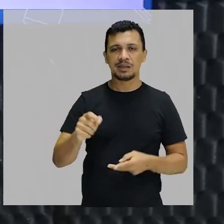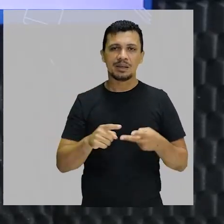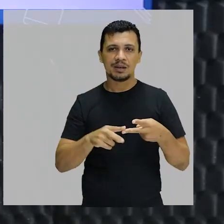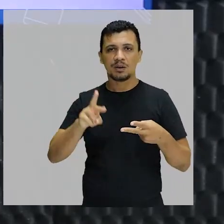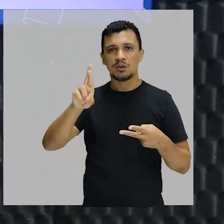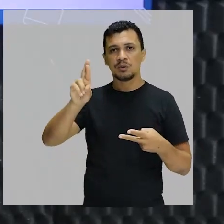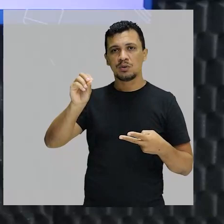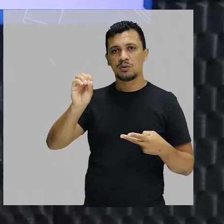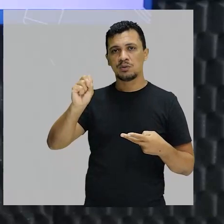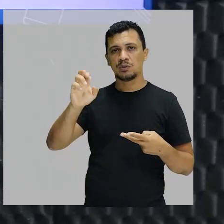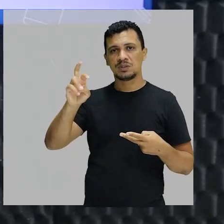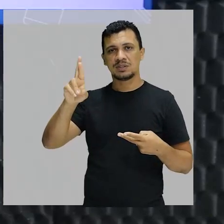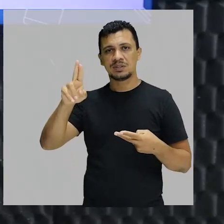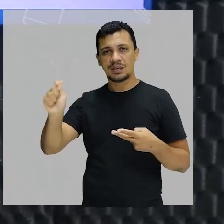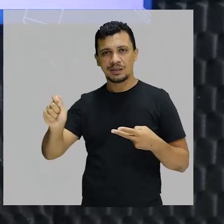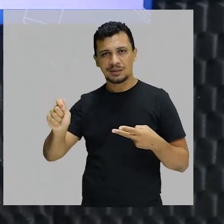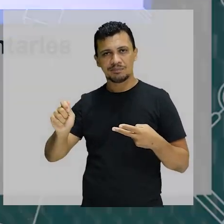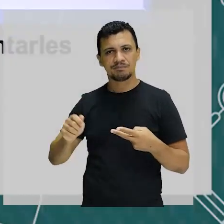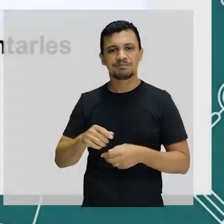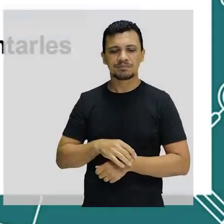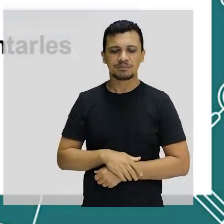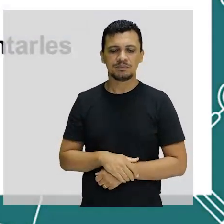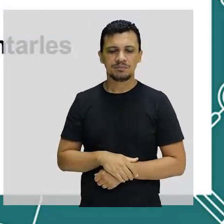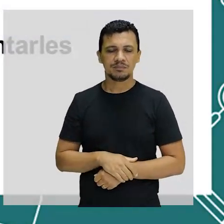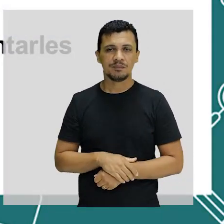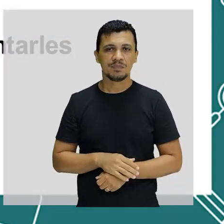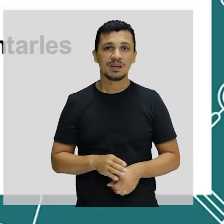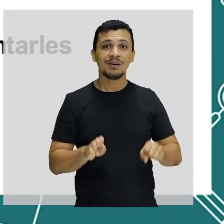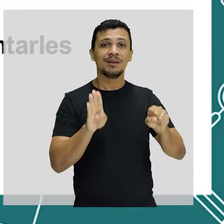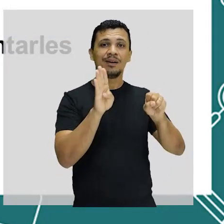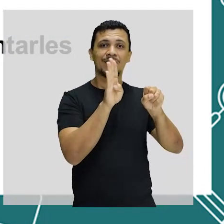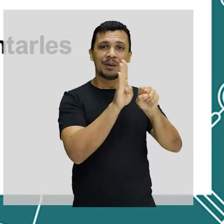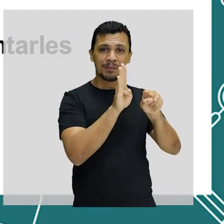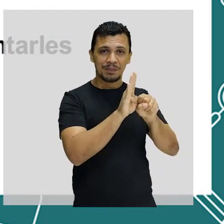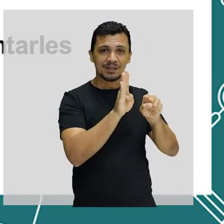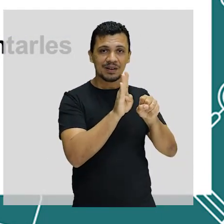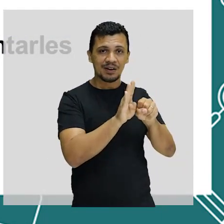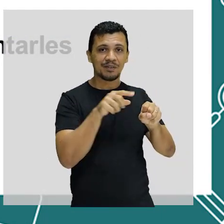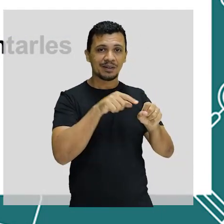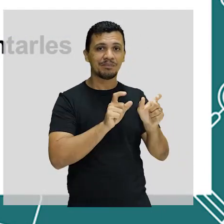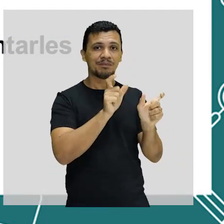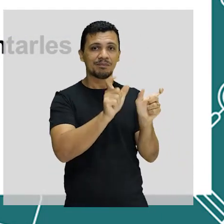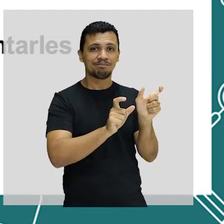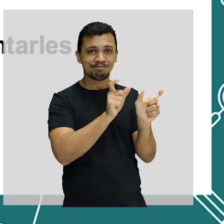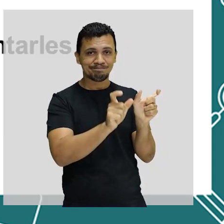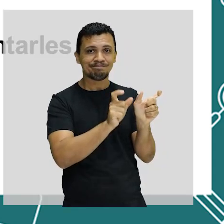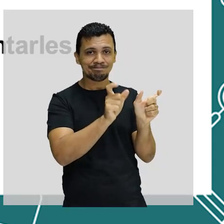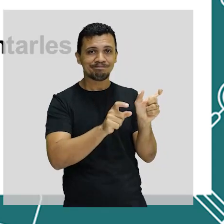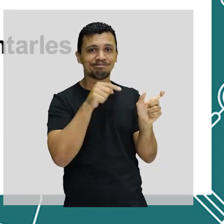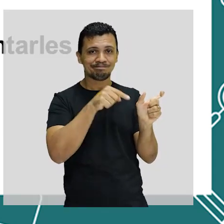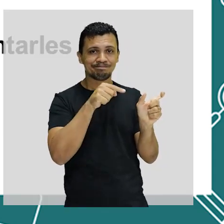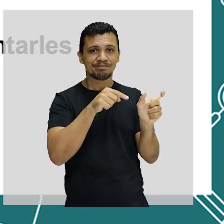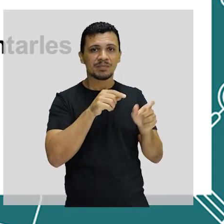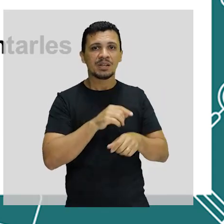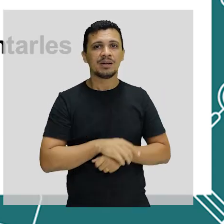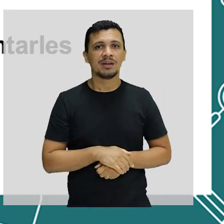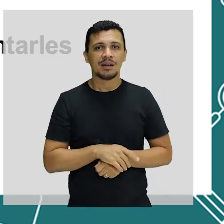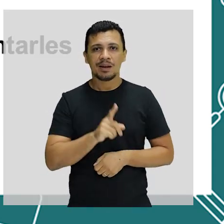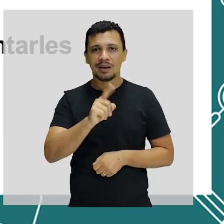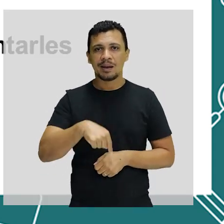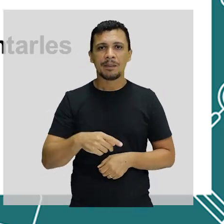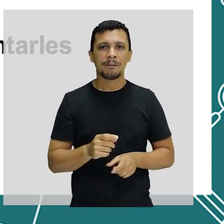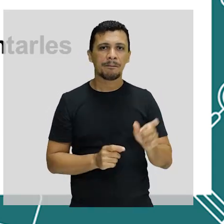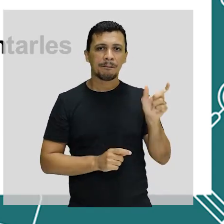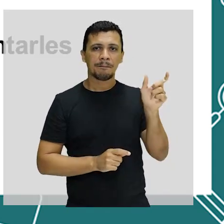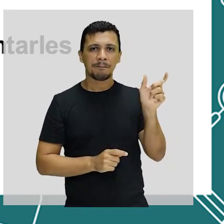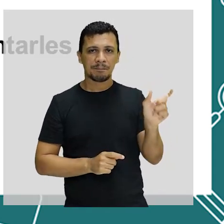Roceira. E vamos para as palavras derivadas, né? O substantivo derivado. São palavras que derivam de